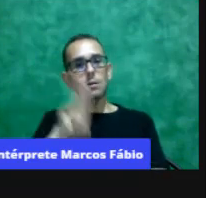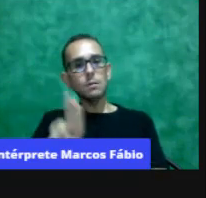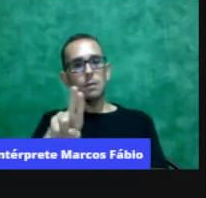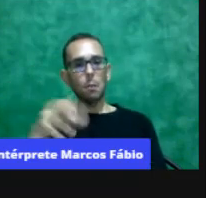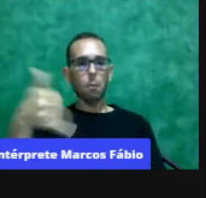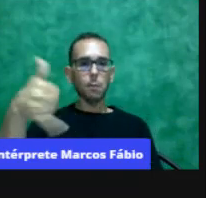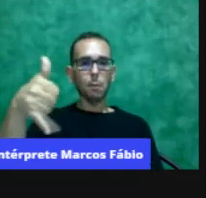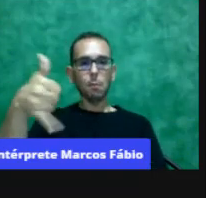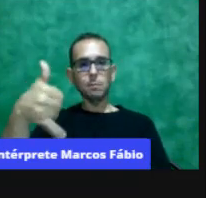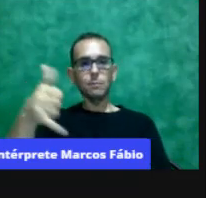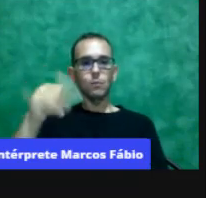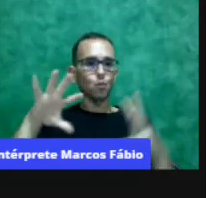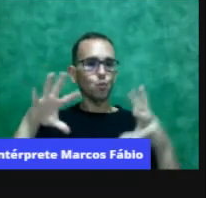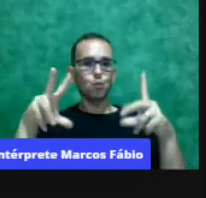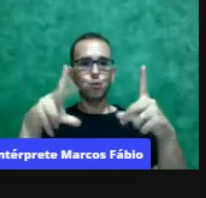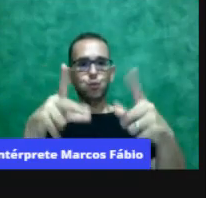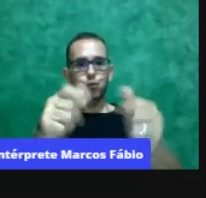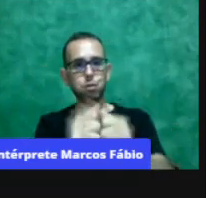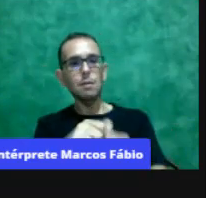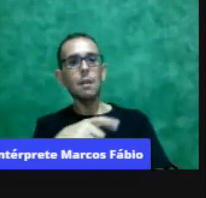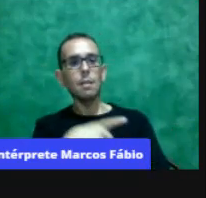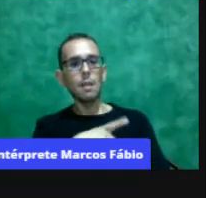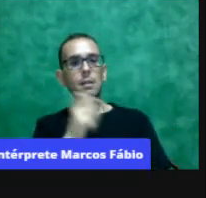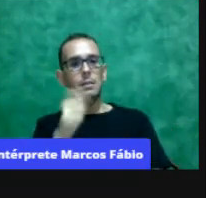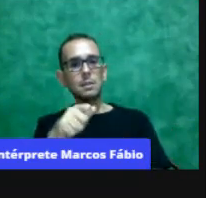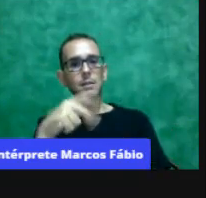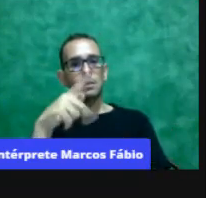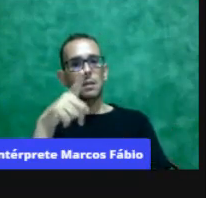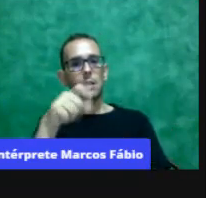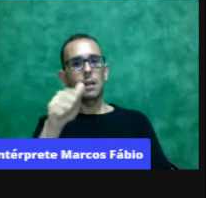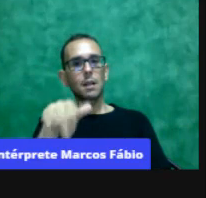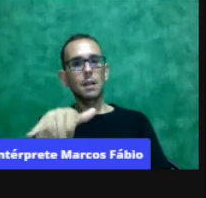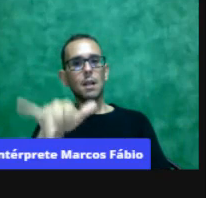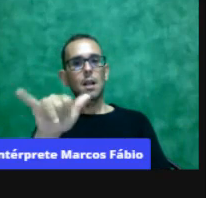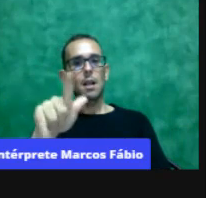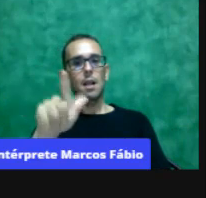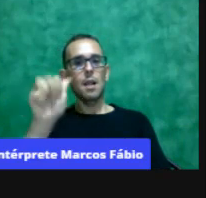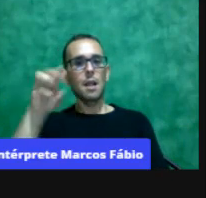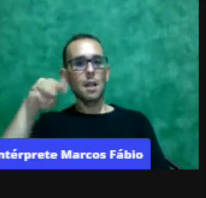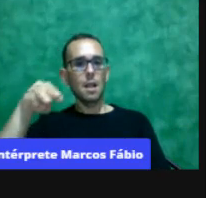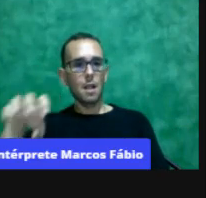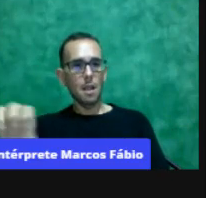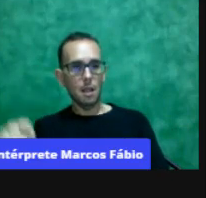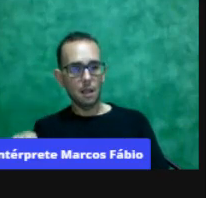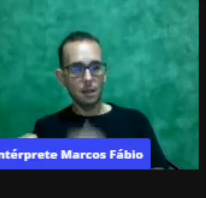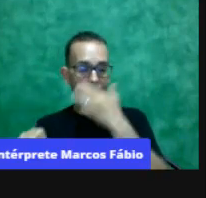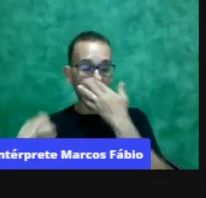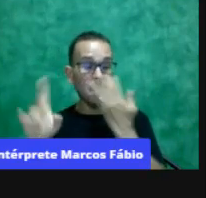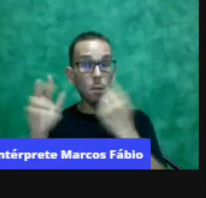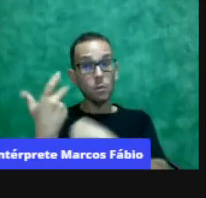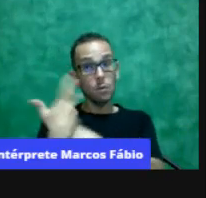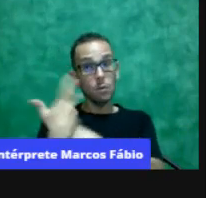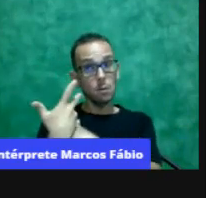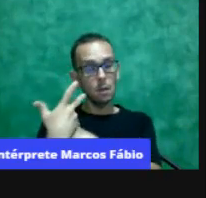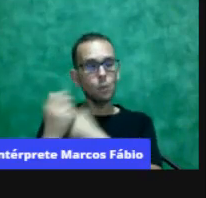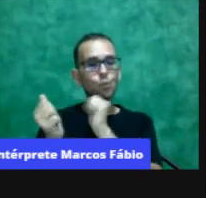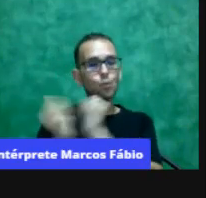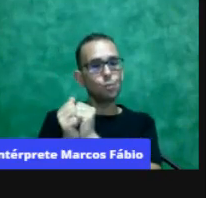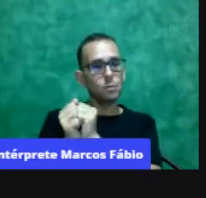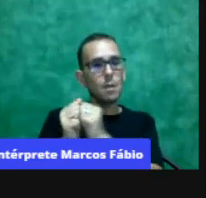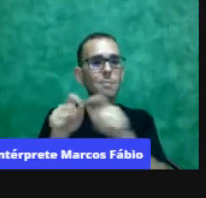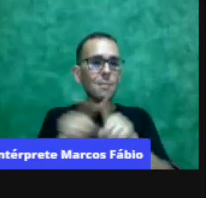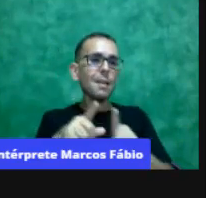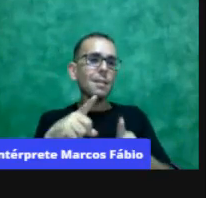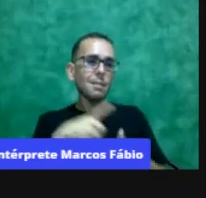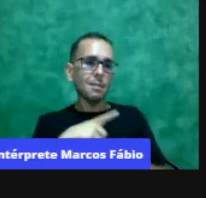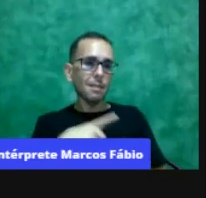celular, a maioria dos celulares tem o Play Games lá, que as pessoas usam para se filmar jogando. Mas ele